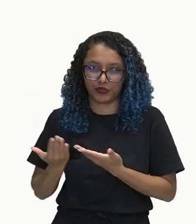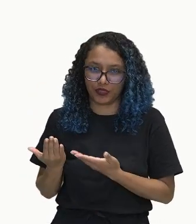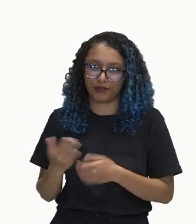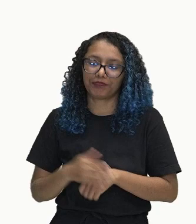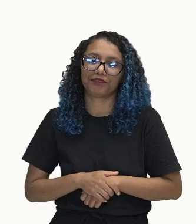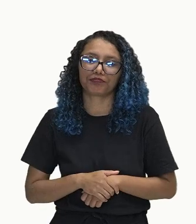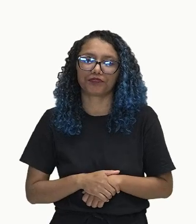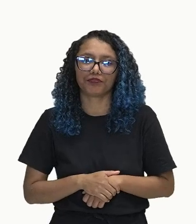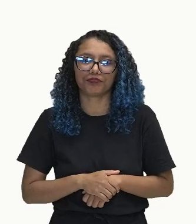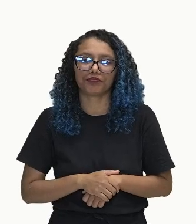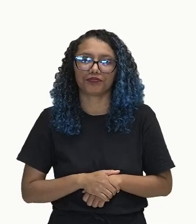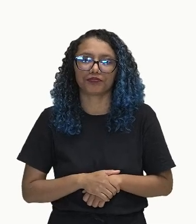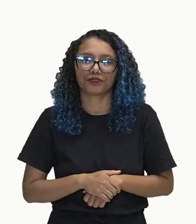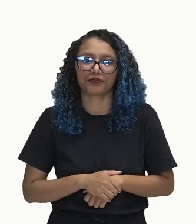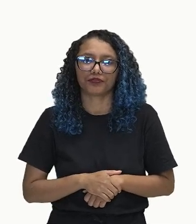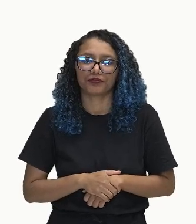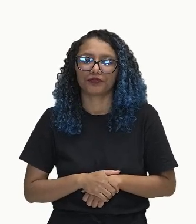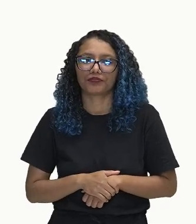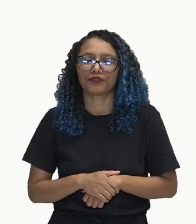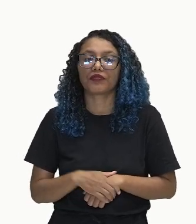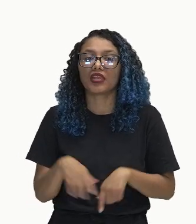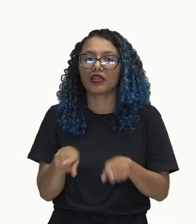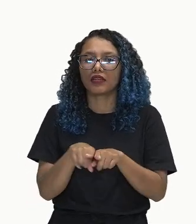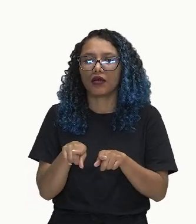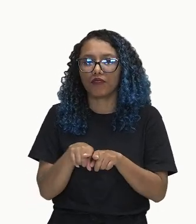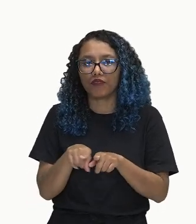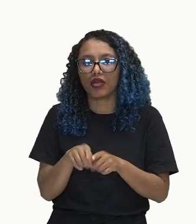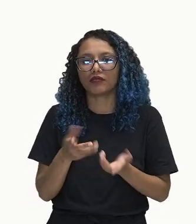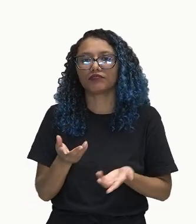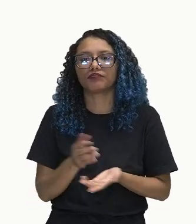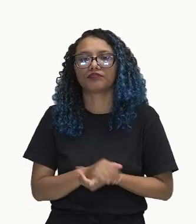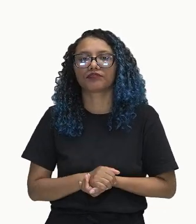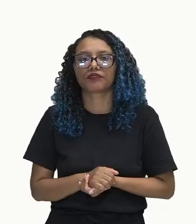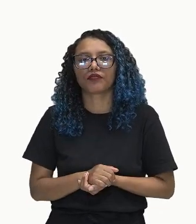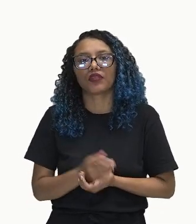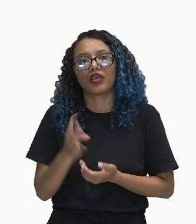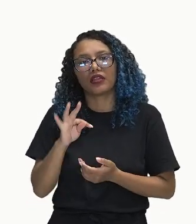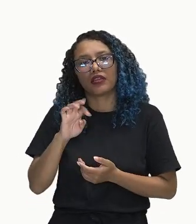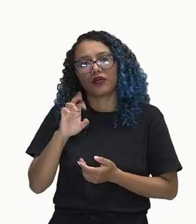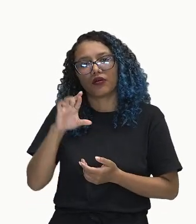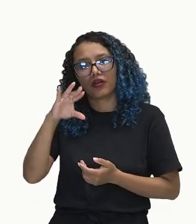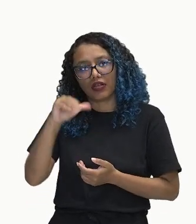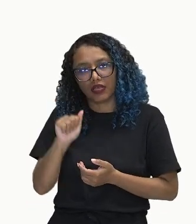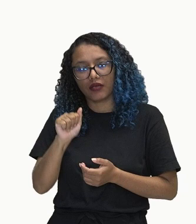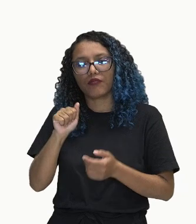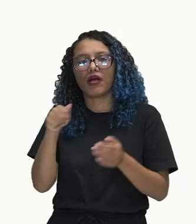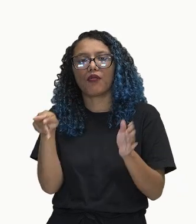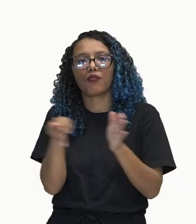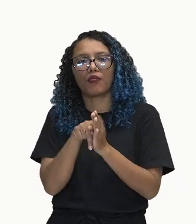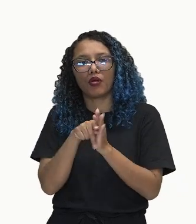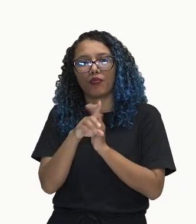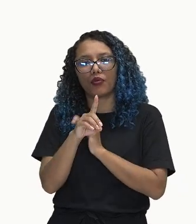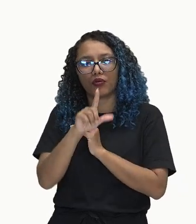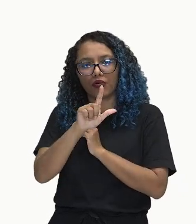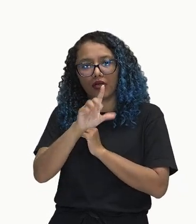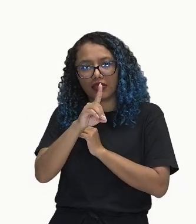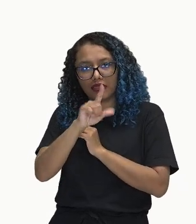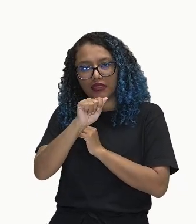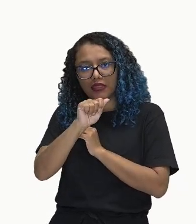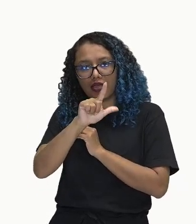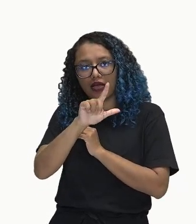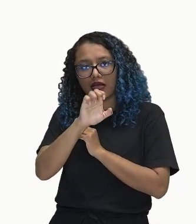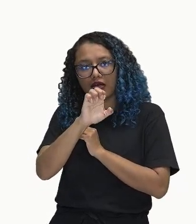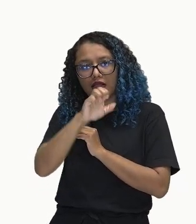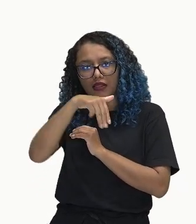resposta, beleza? E por último, nós temos aqui o nosso teorema de D'Alembert, onde esse teorema